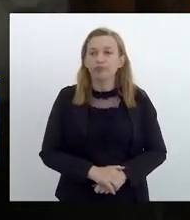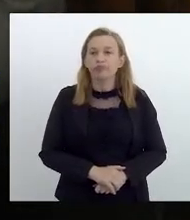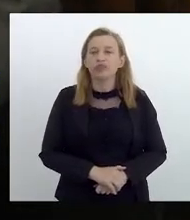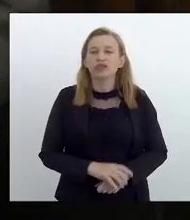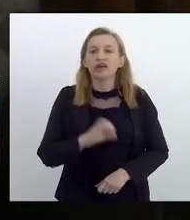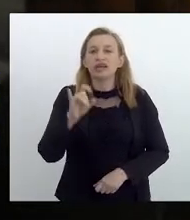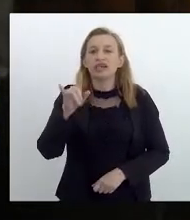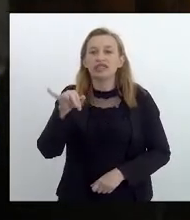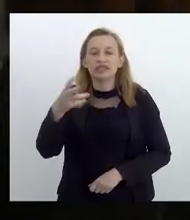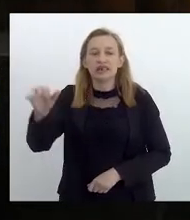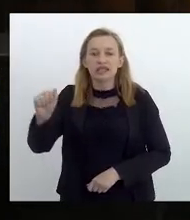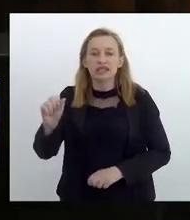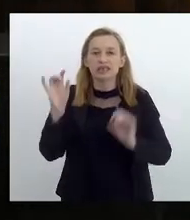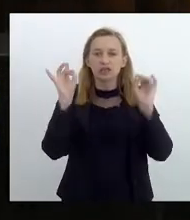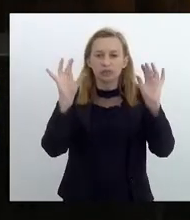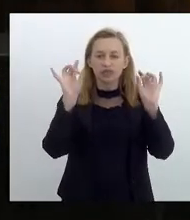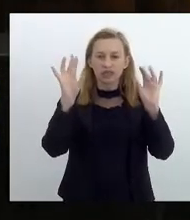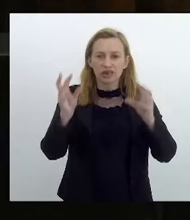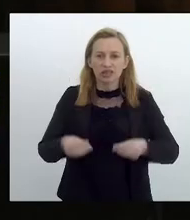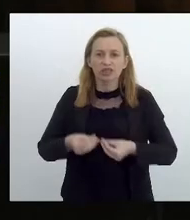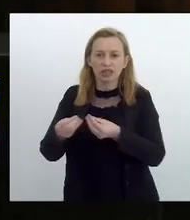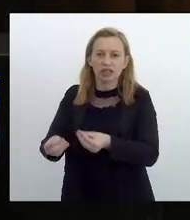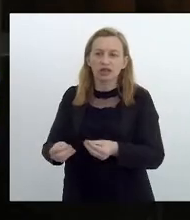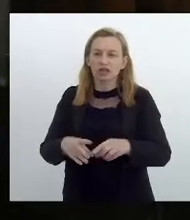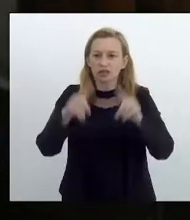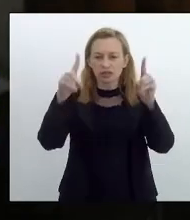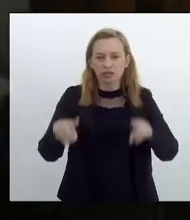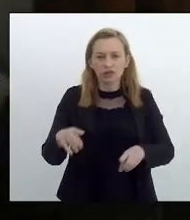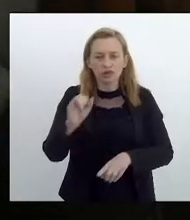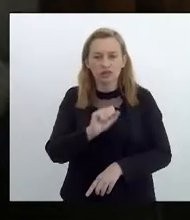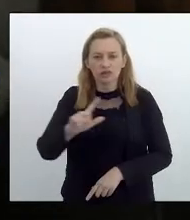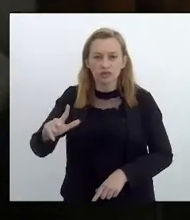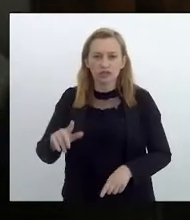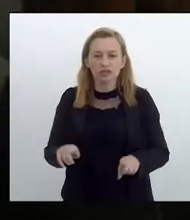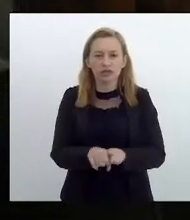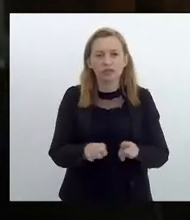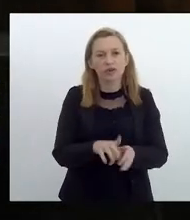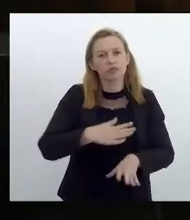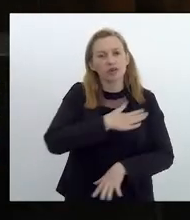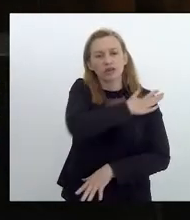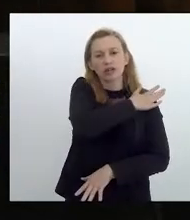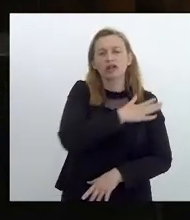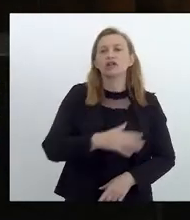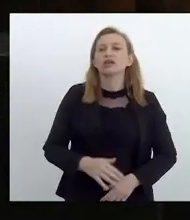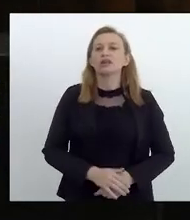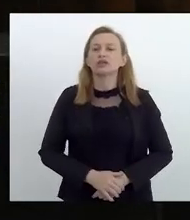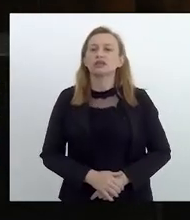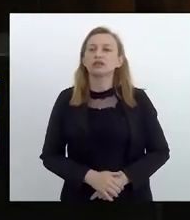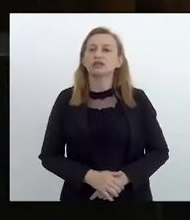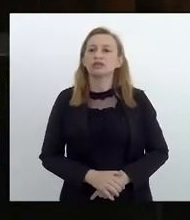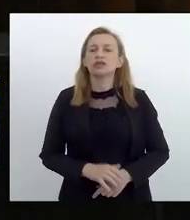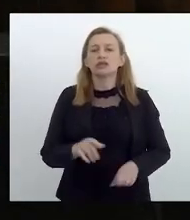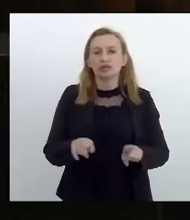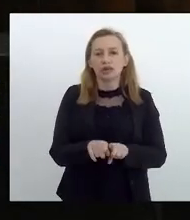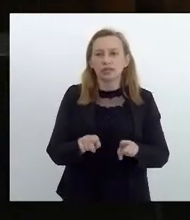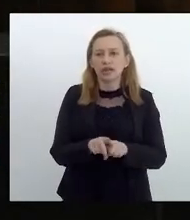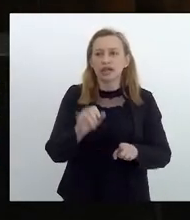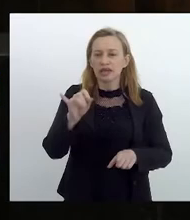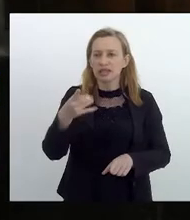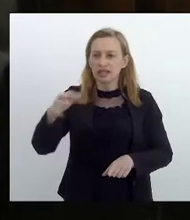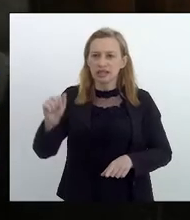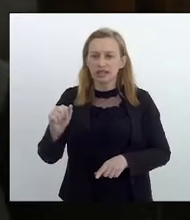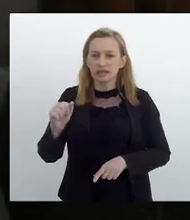licenças especiais concedidas aos servidores civis e militares e clusive a licença-prêmio